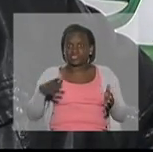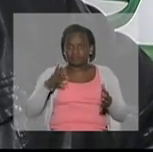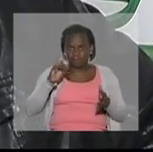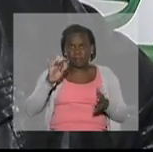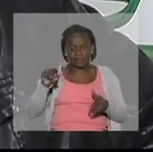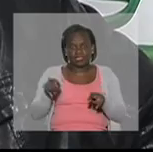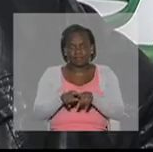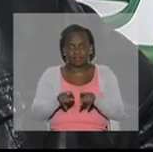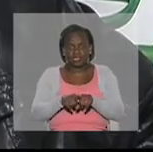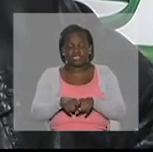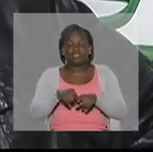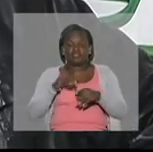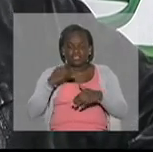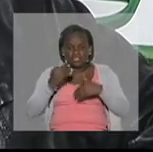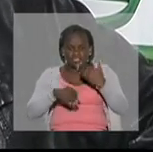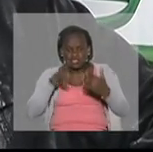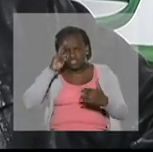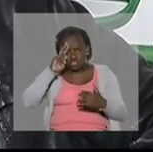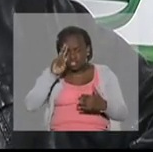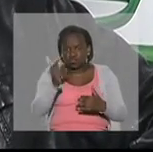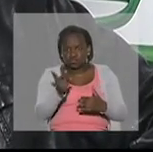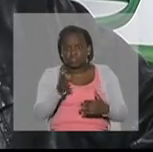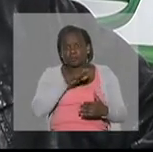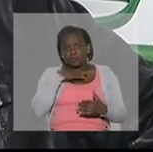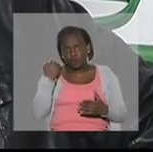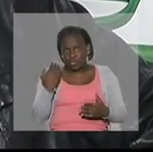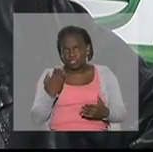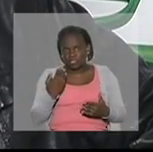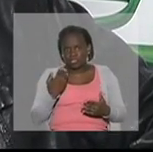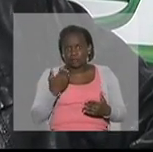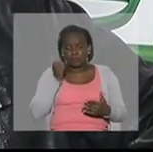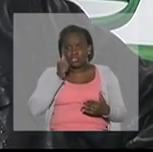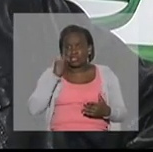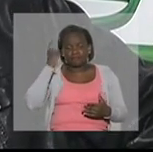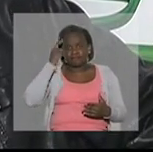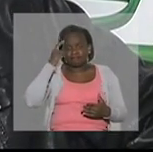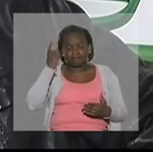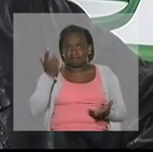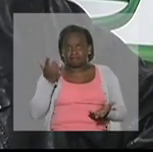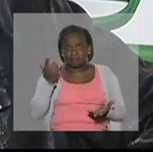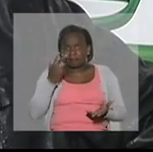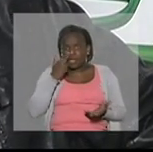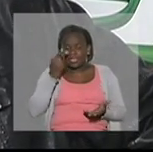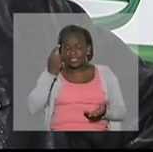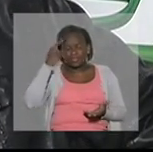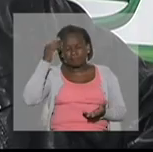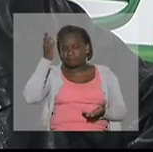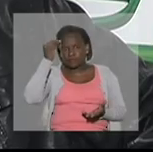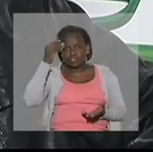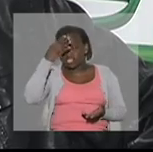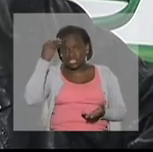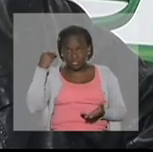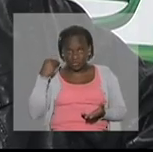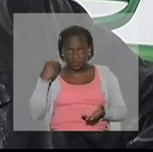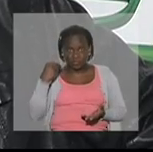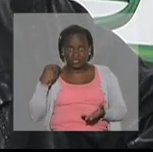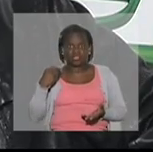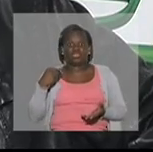trapezistas. Você vai percebendo ao longo da trama que eles faleceram, mas que ela não tem a consciência disso. Ela sofreu meio que uma perda da